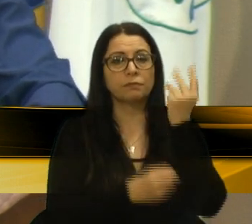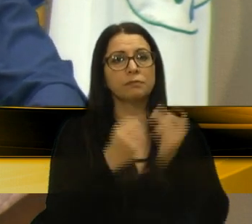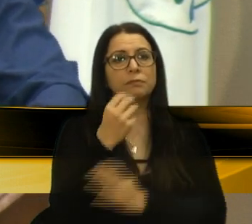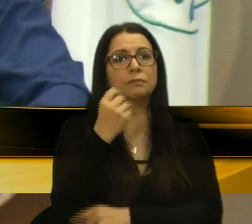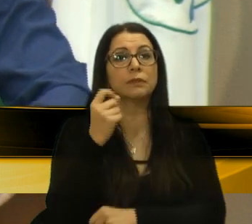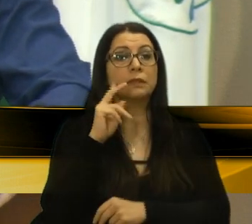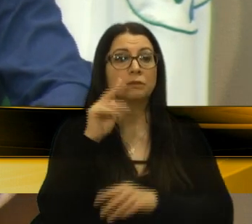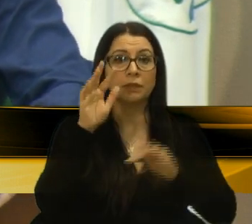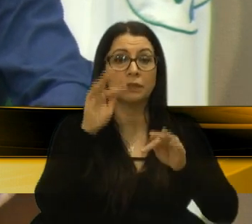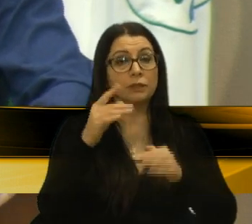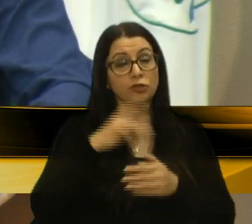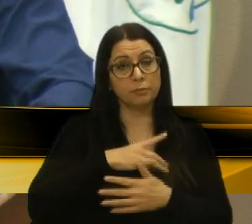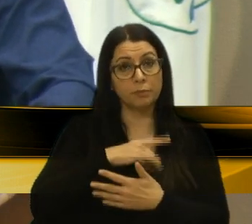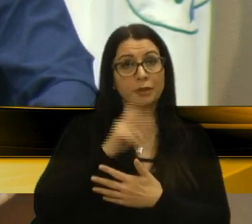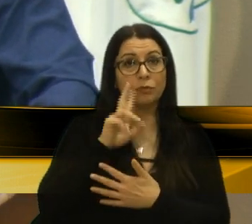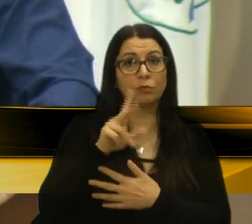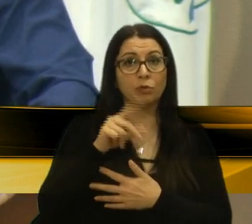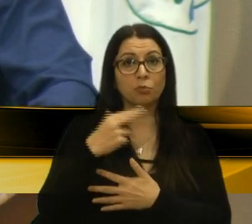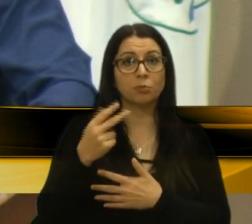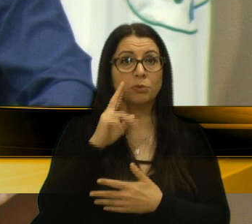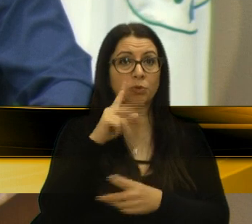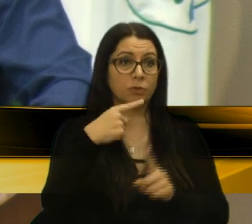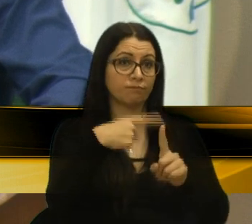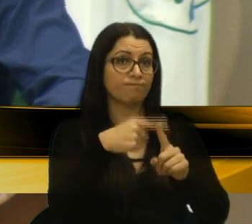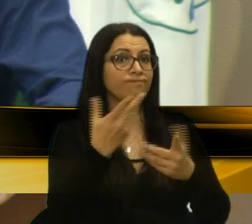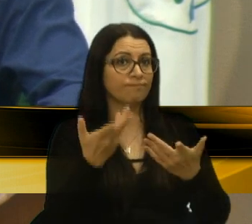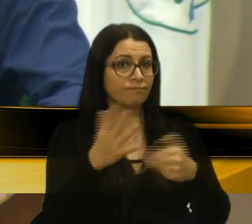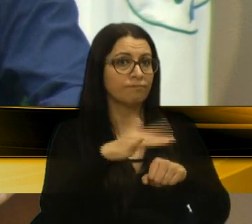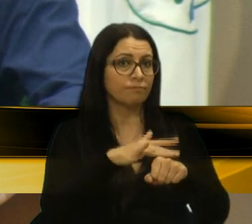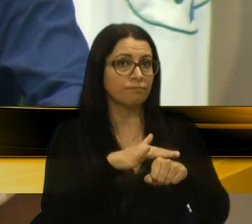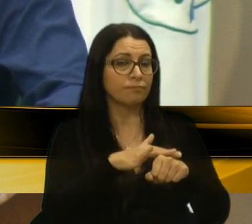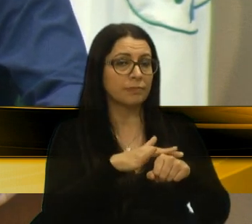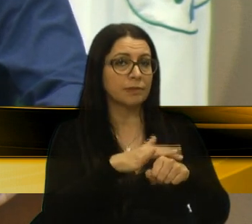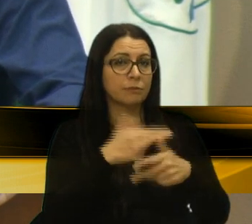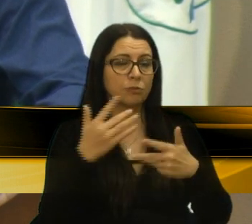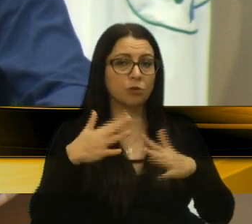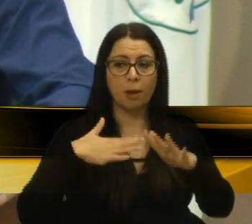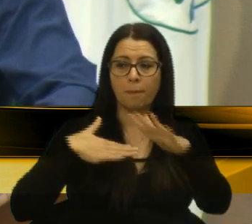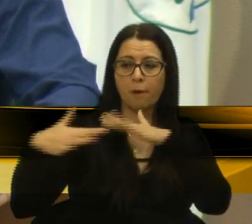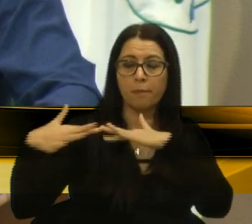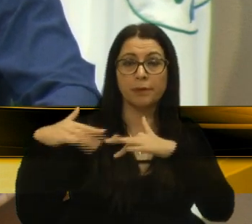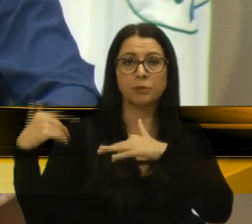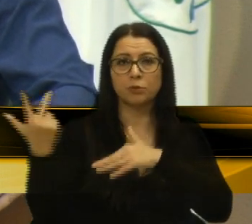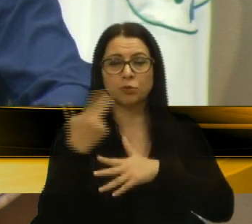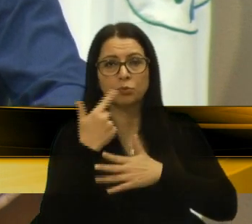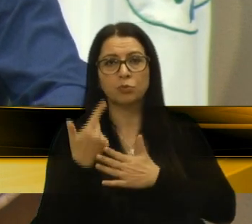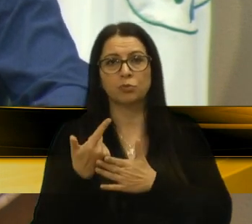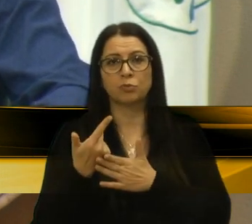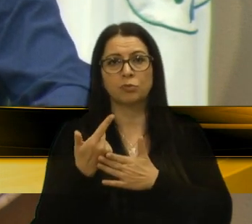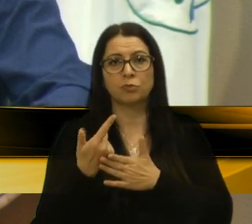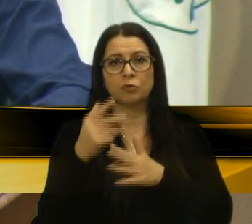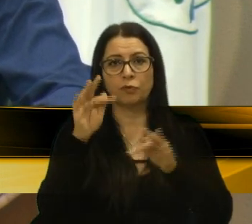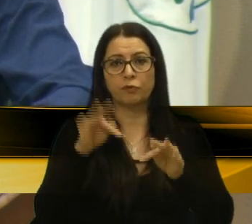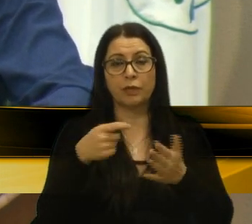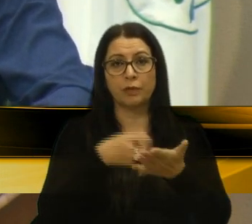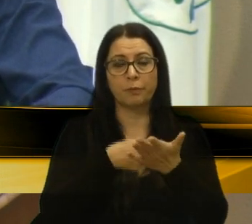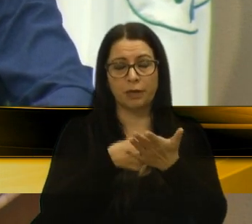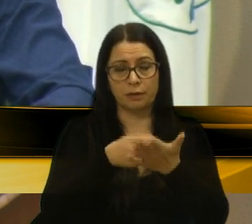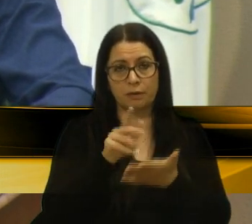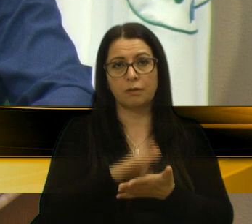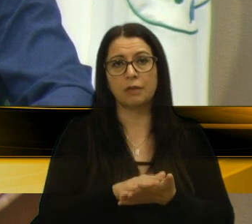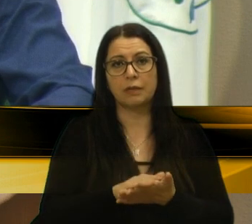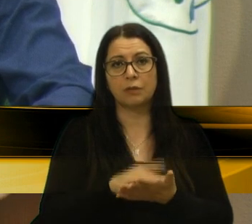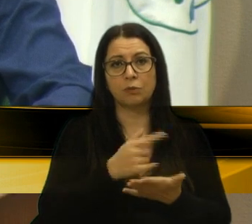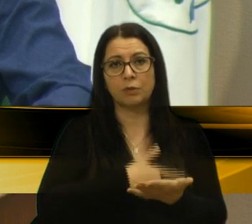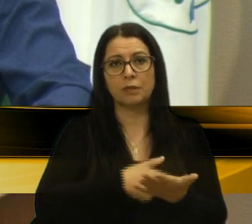que temíamos que aparecesse algum caso positivo, devido às grandes mobilizações em torno do fim da obrigatoriedade do